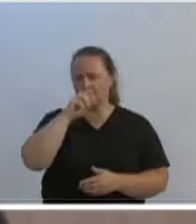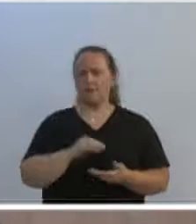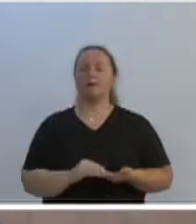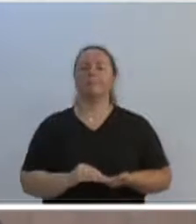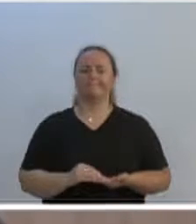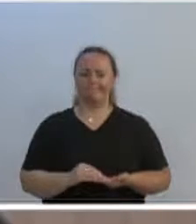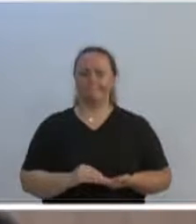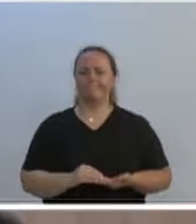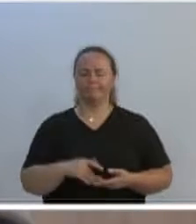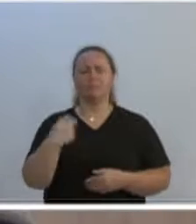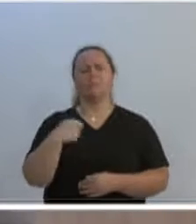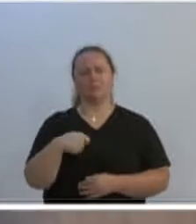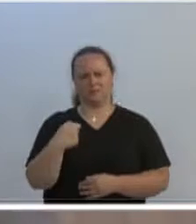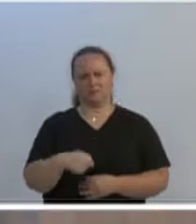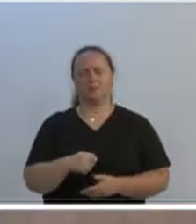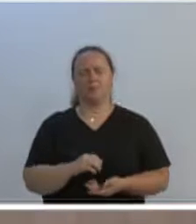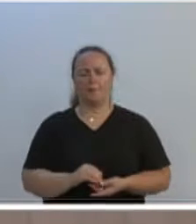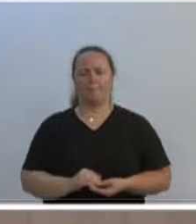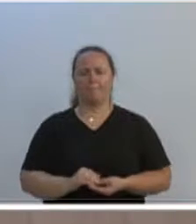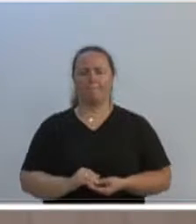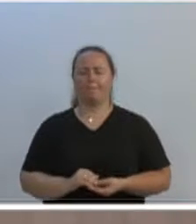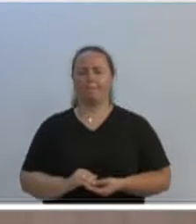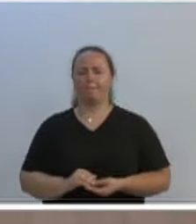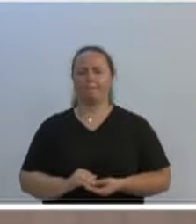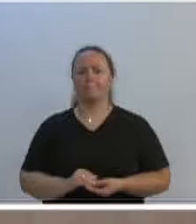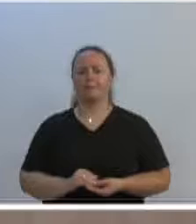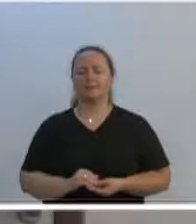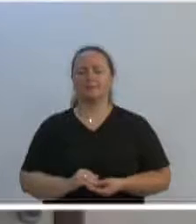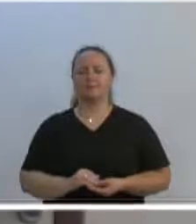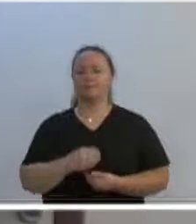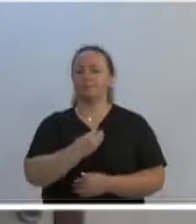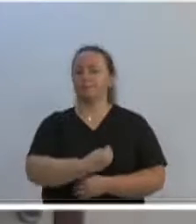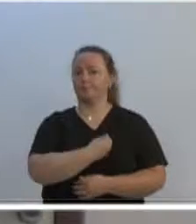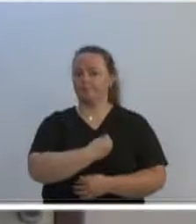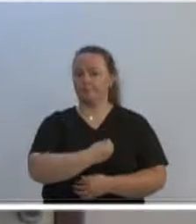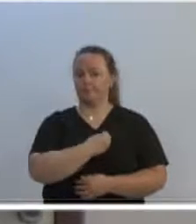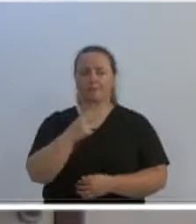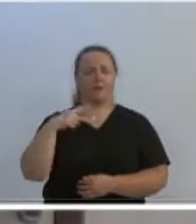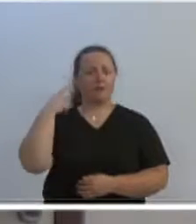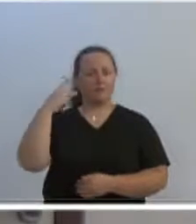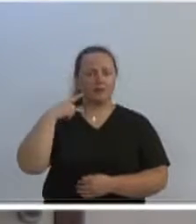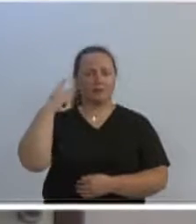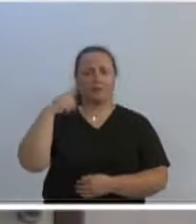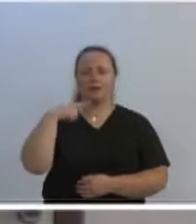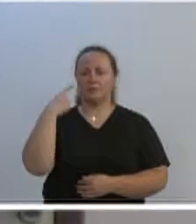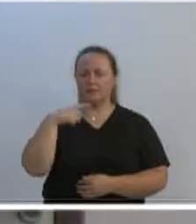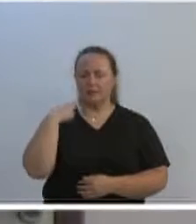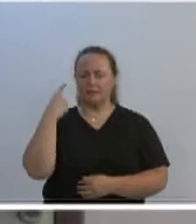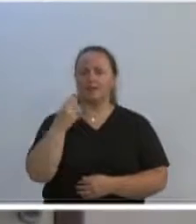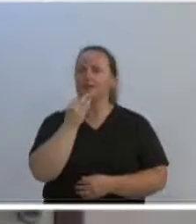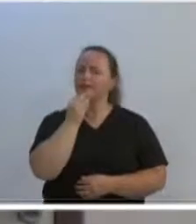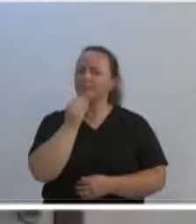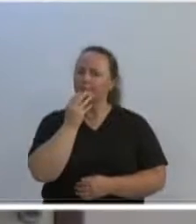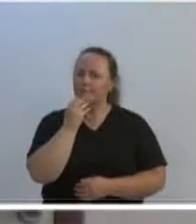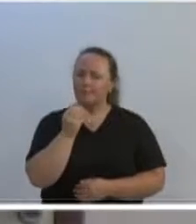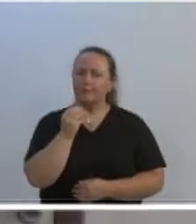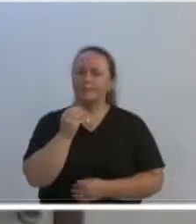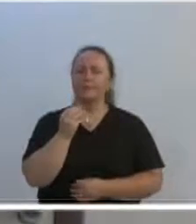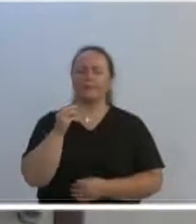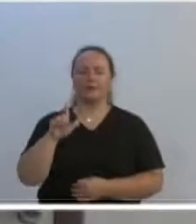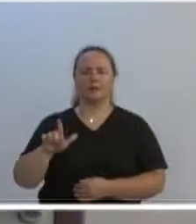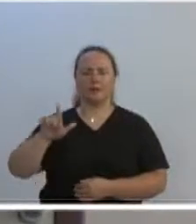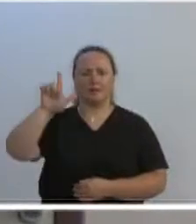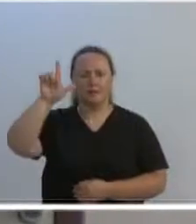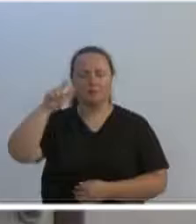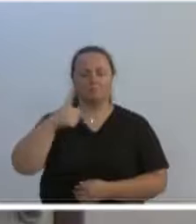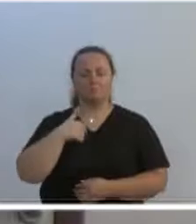política de saúde dos hospitais. Estavam presentes o vereador Lanzarin, vereador Bruno, vereador Lenilson e